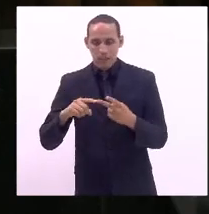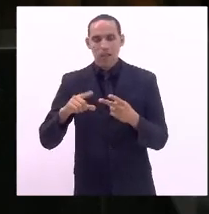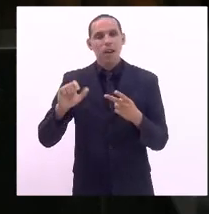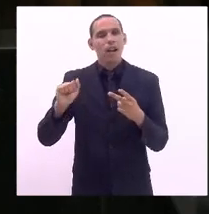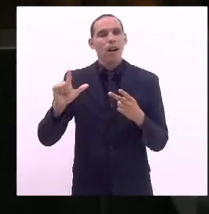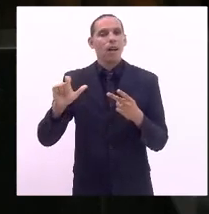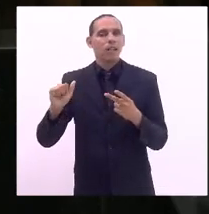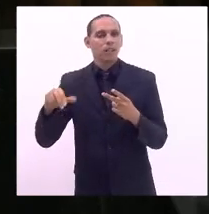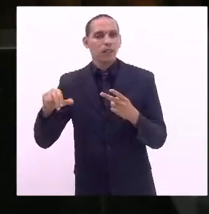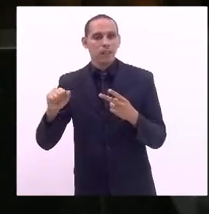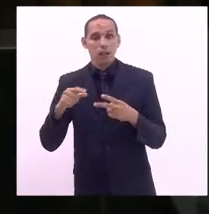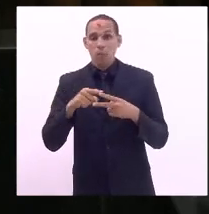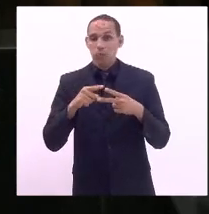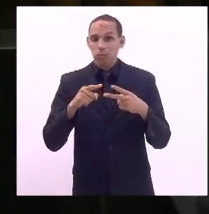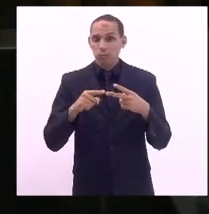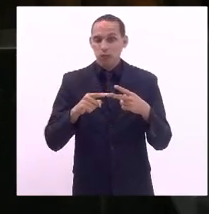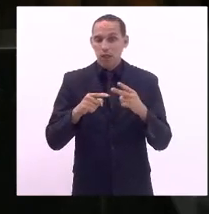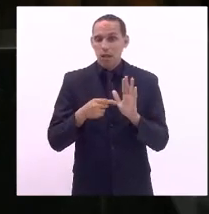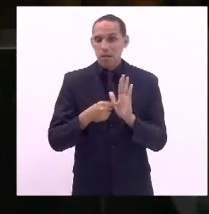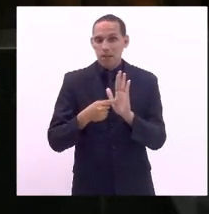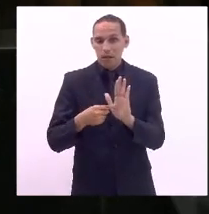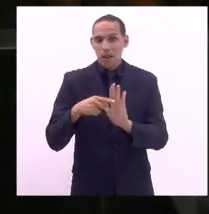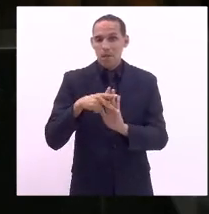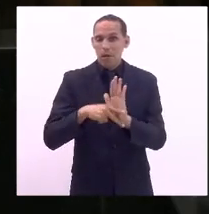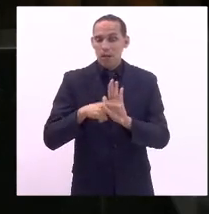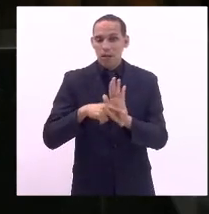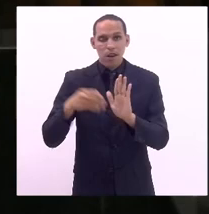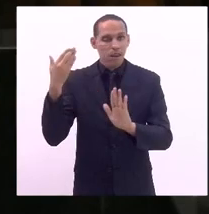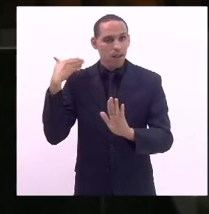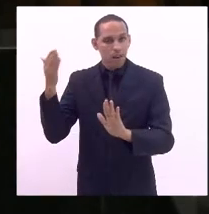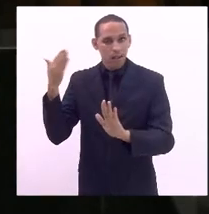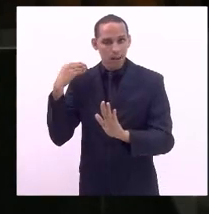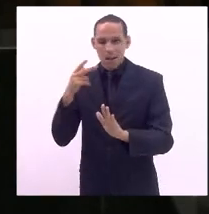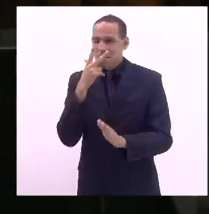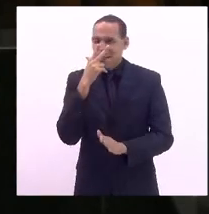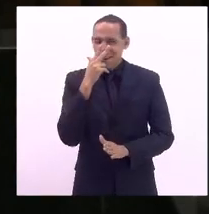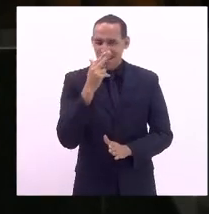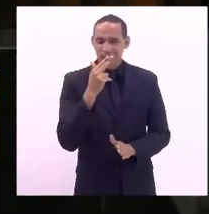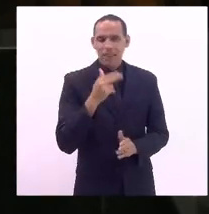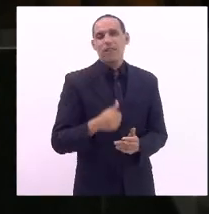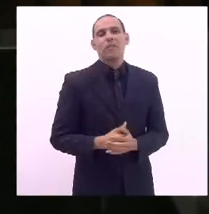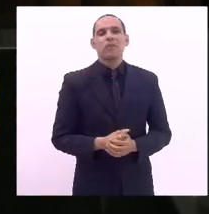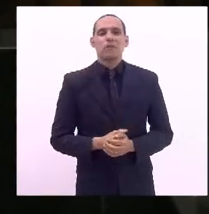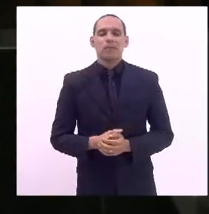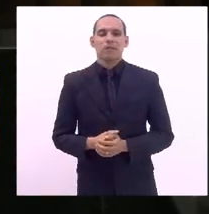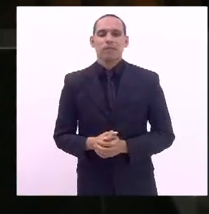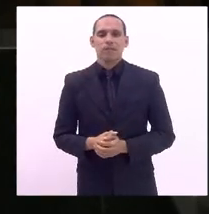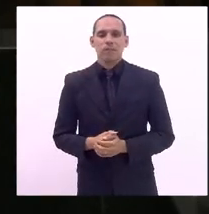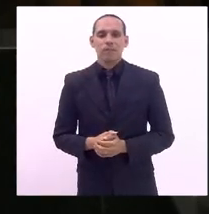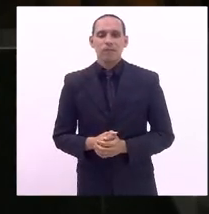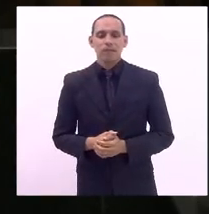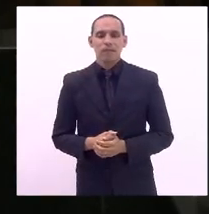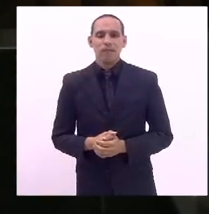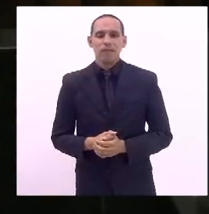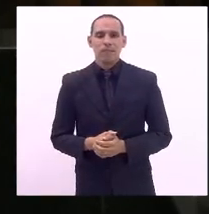Passos, que já tinham apresentado um projeto muito parecido e que